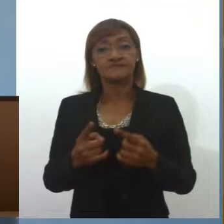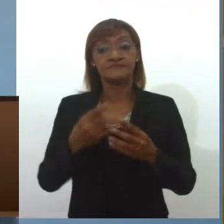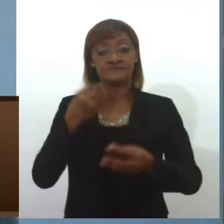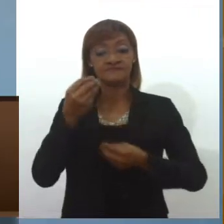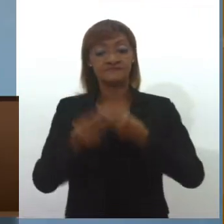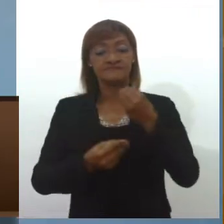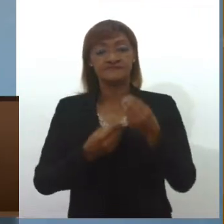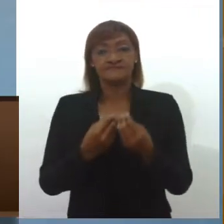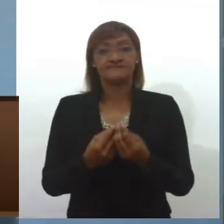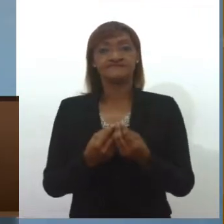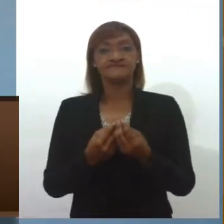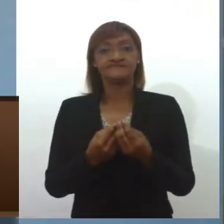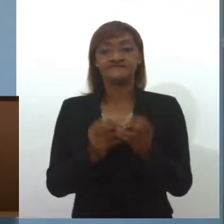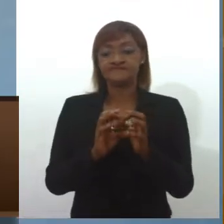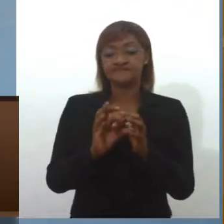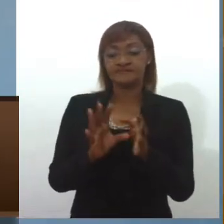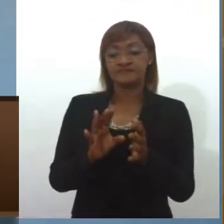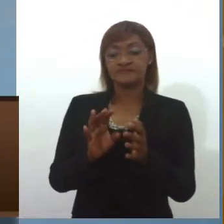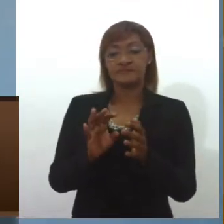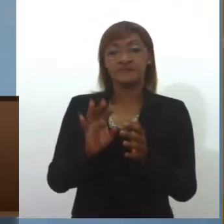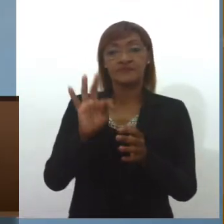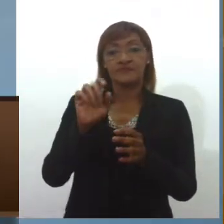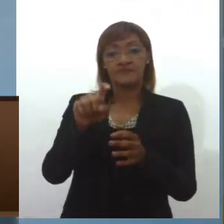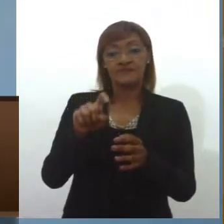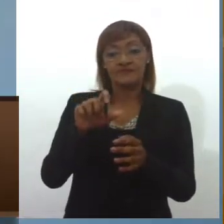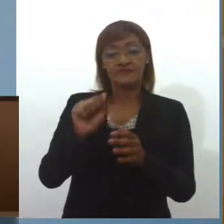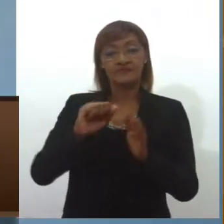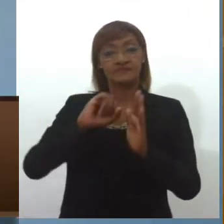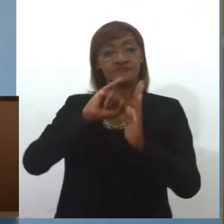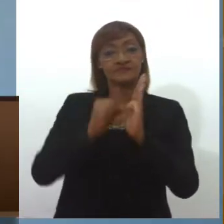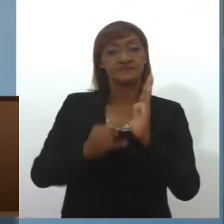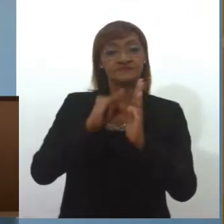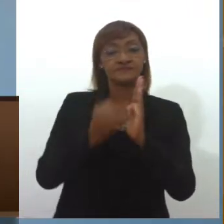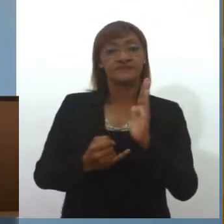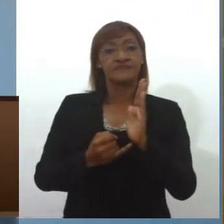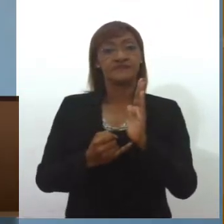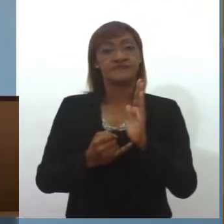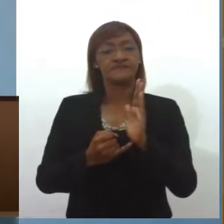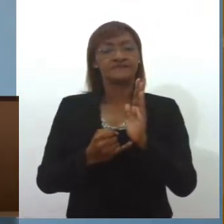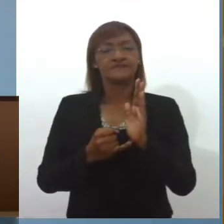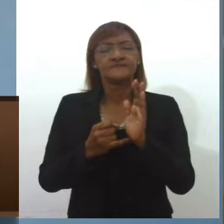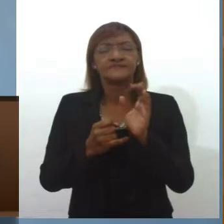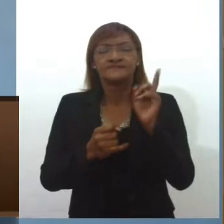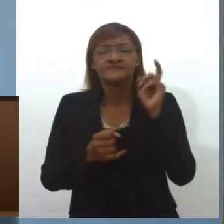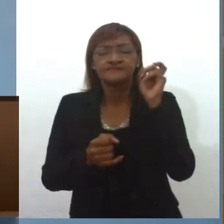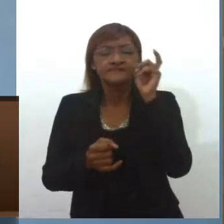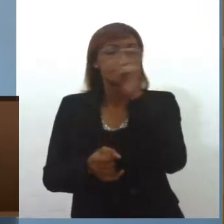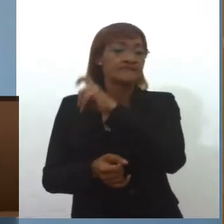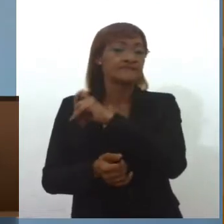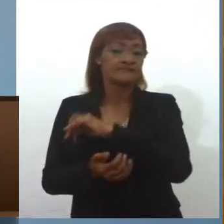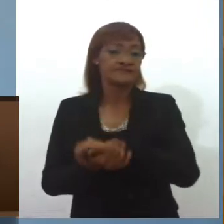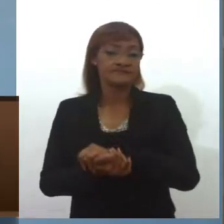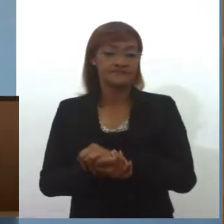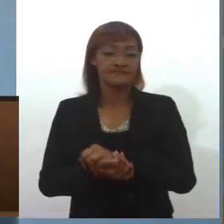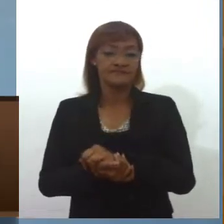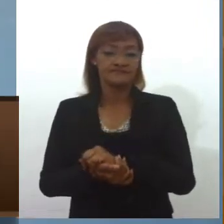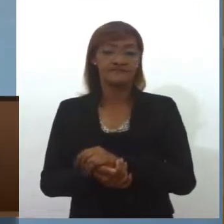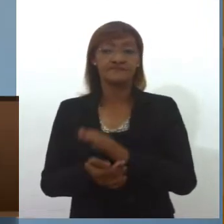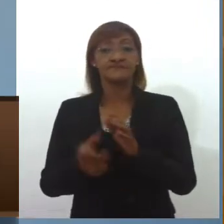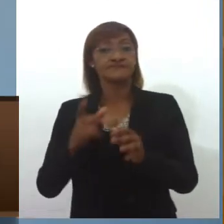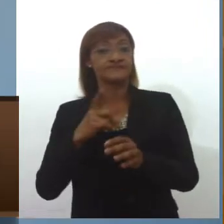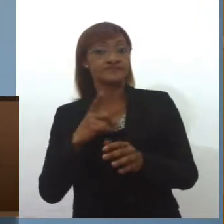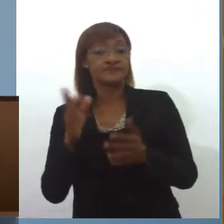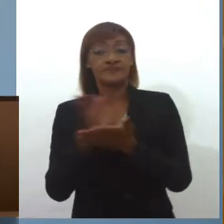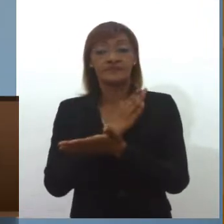de juros ótima, por exemplo, ideal, é muito complicada. E, como eu falei, existem muitas distorções